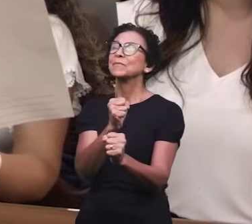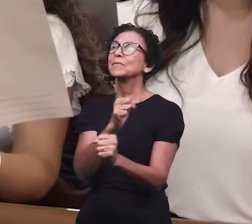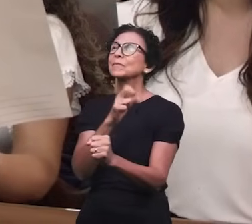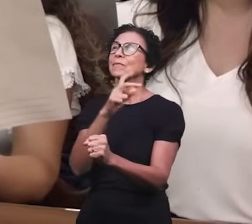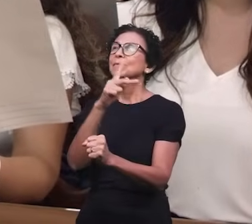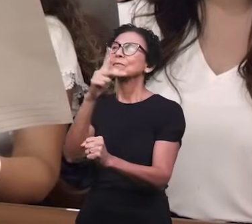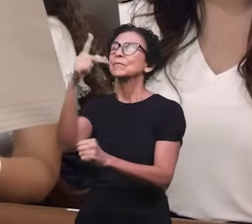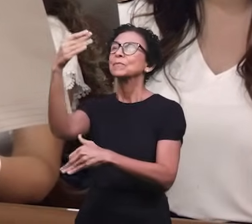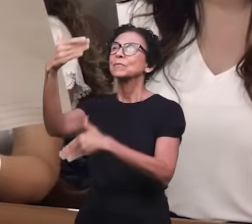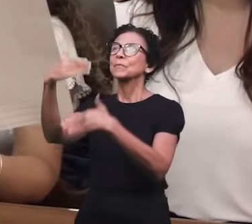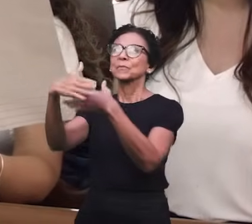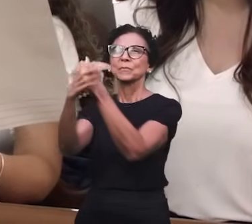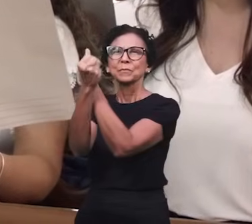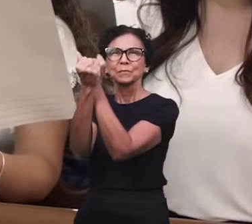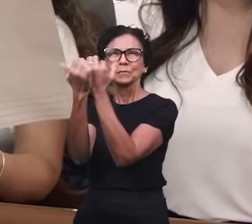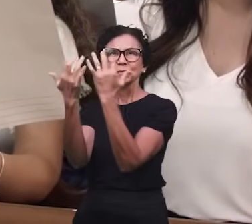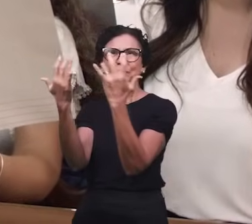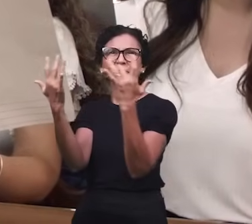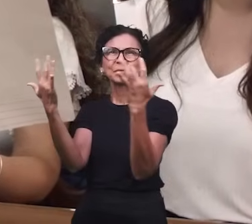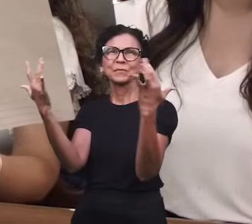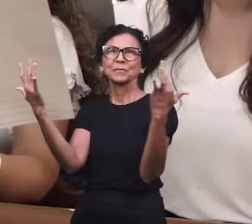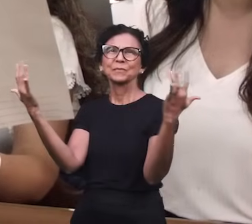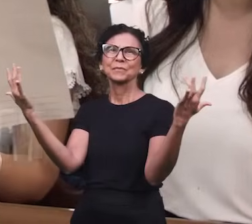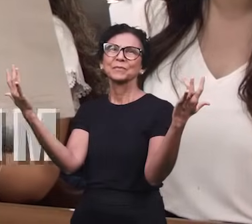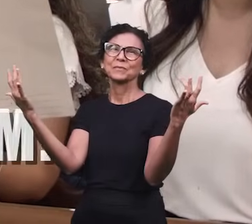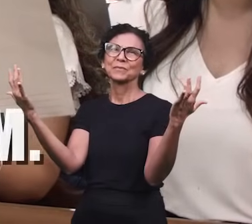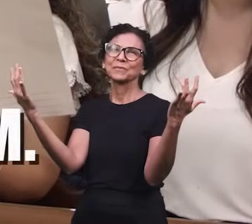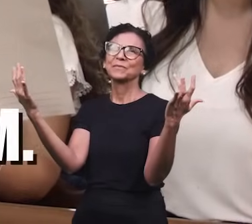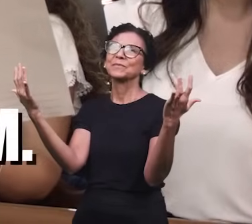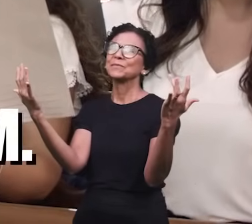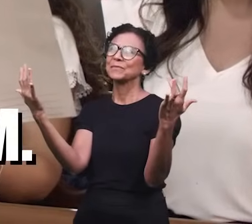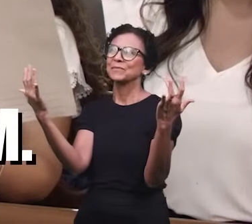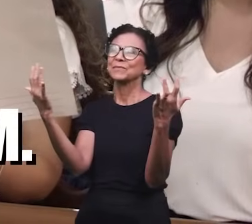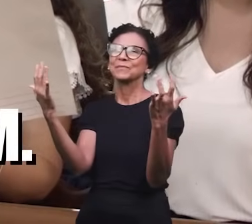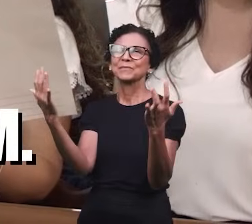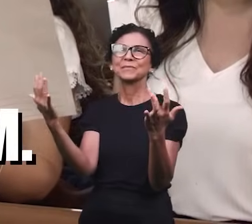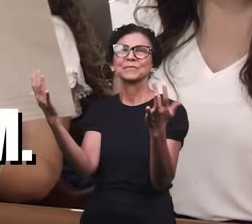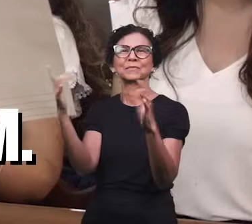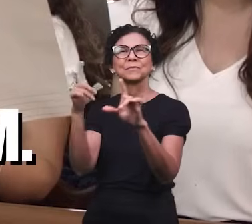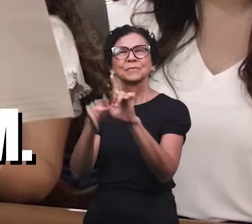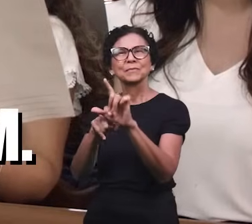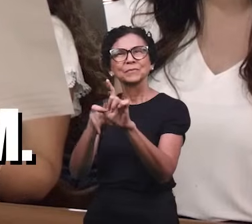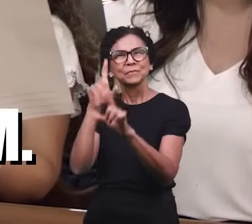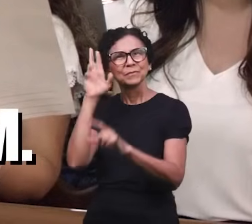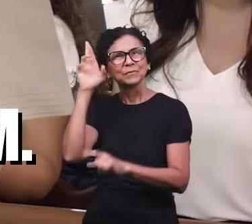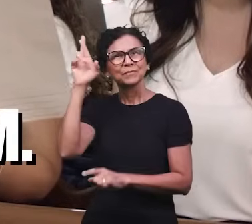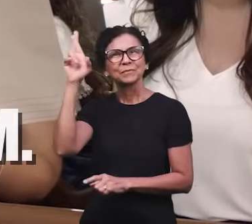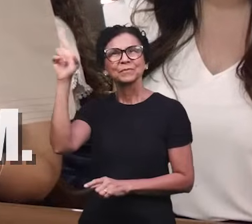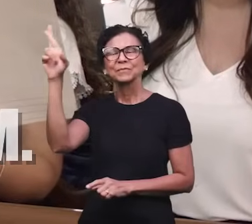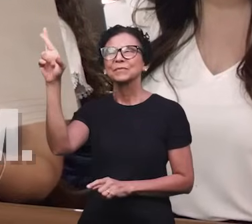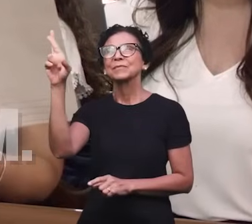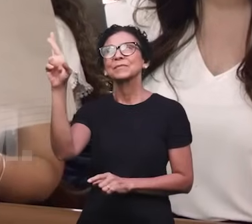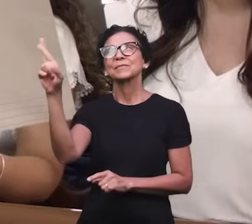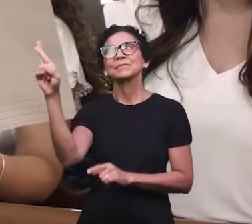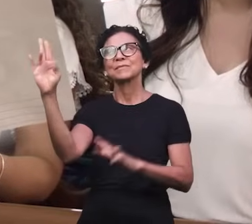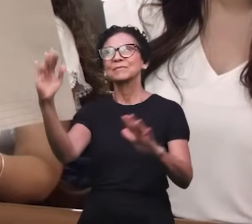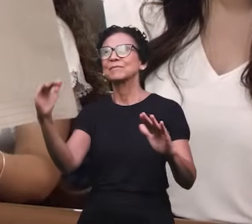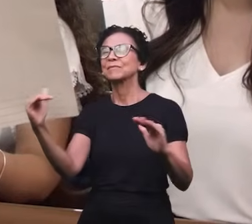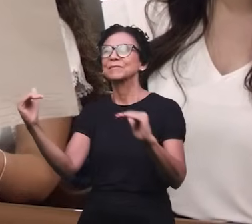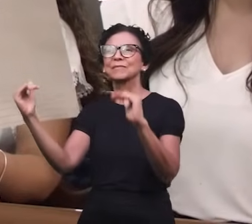preso diante de tua glória, posso dizer que tu vives em mim.